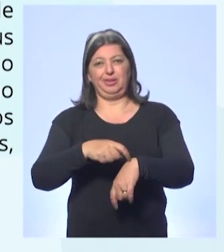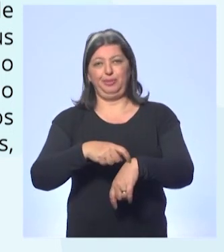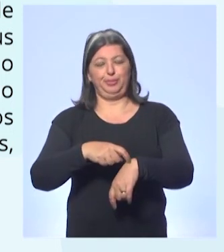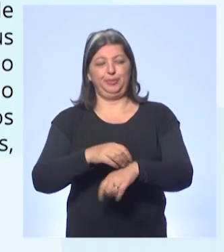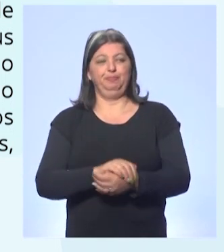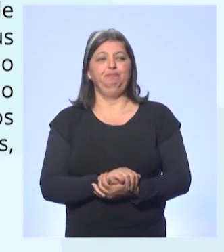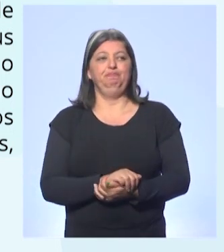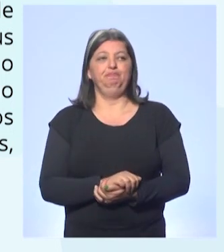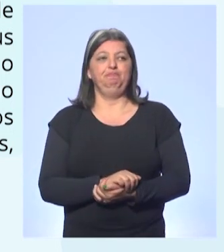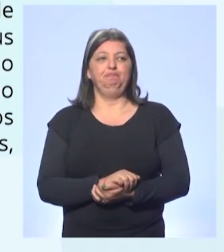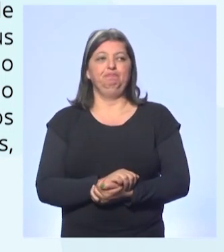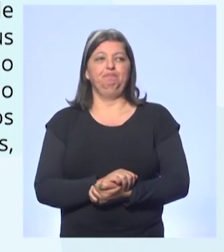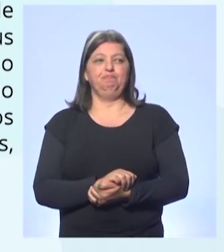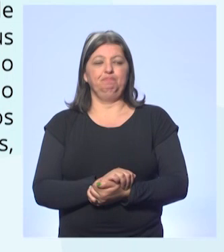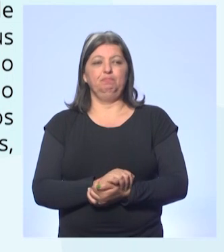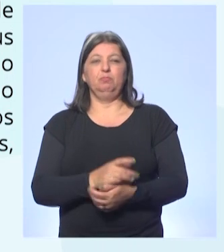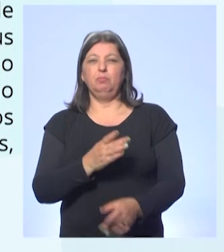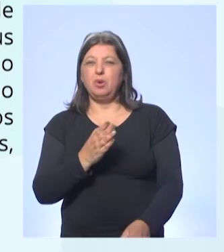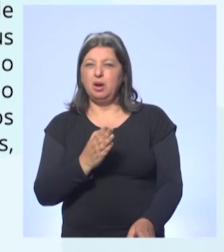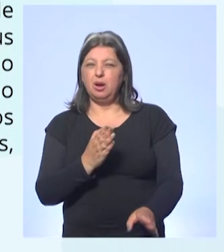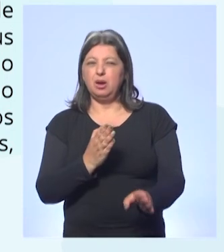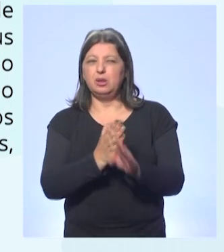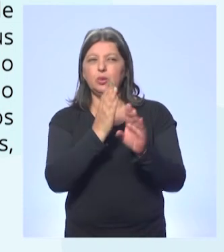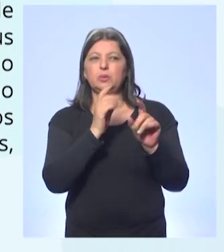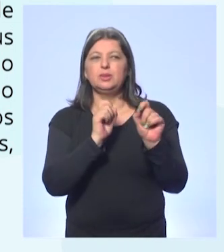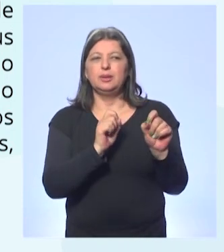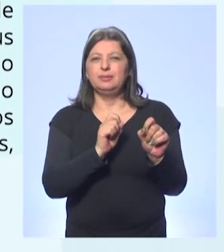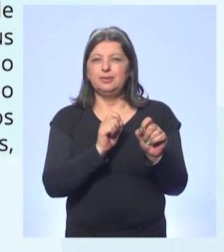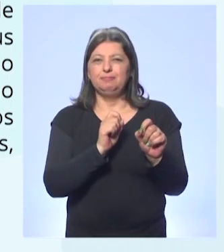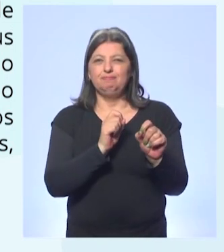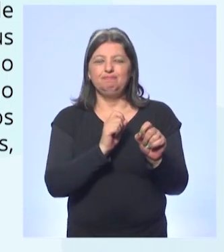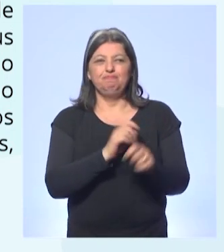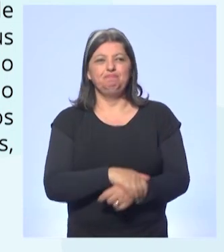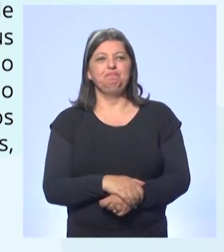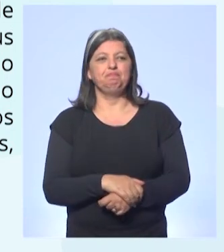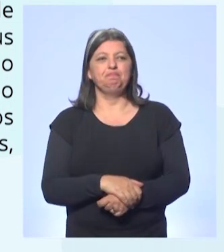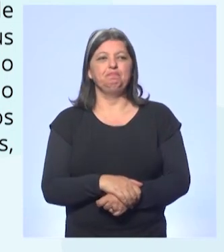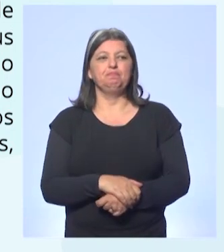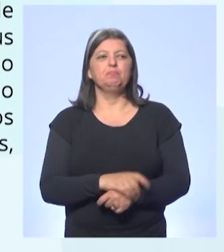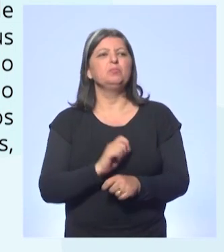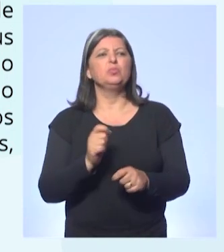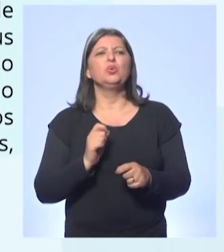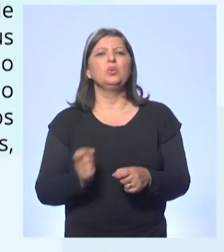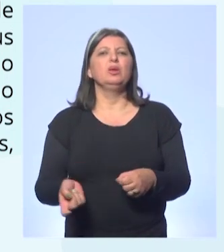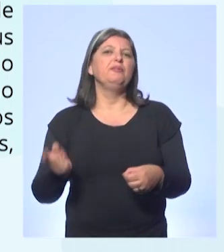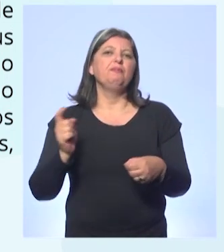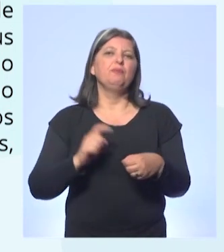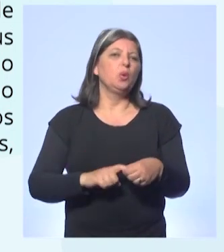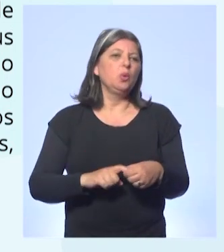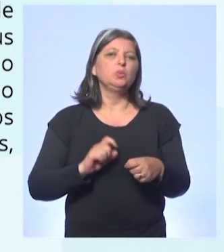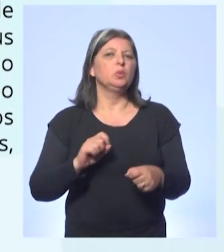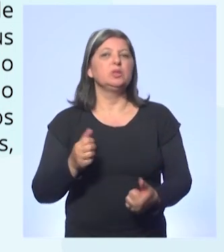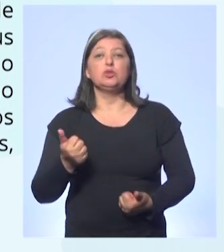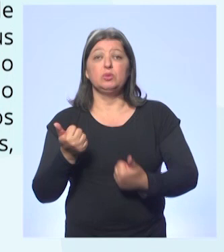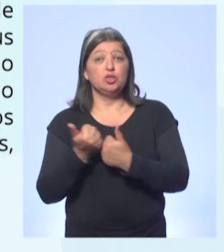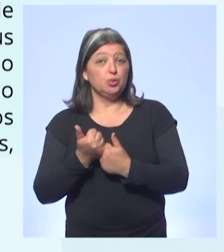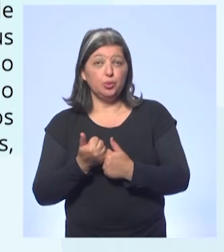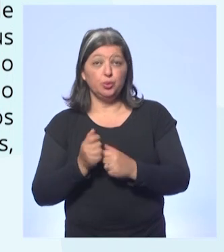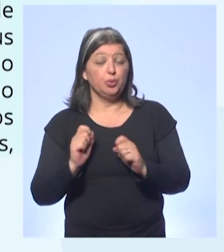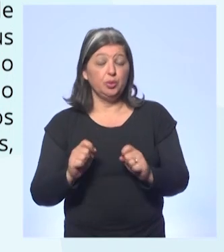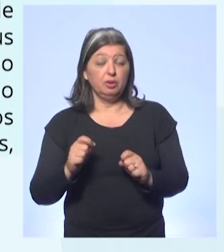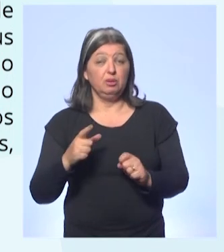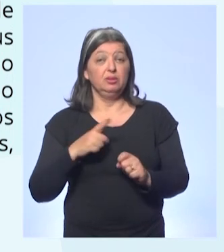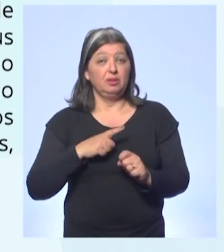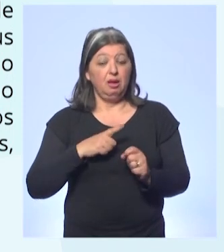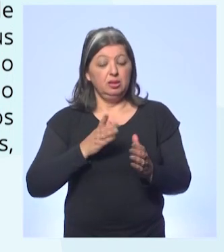30 segundinhos para a gente achar. Tentem achar nesse texto o que retoma o que aqui, tá certo? E se tem